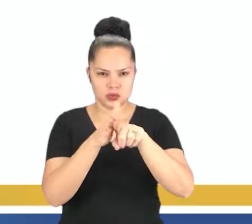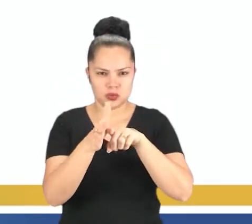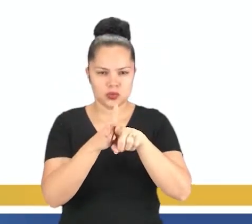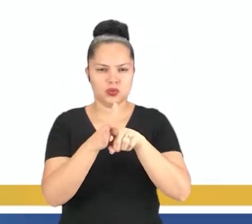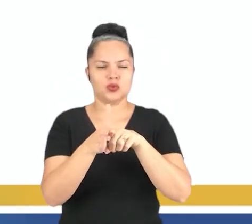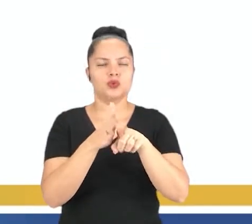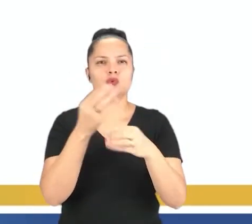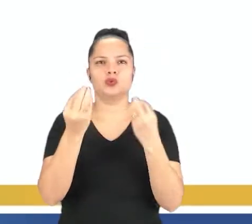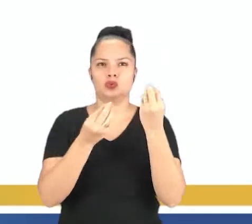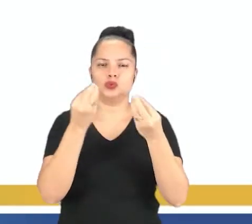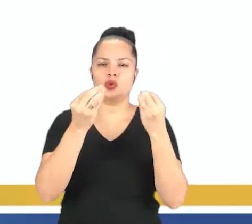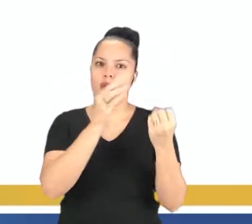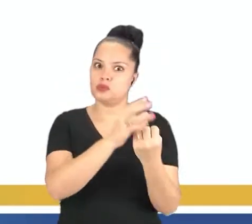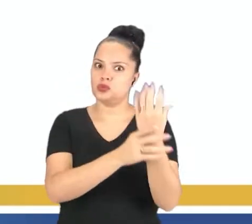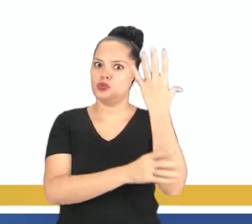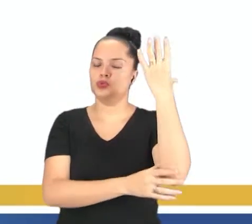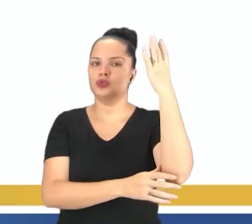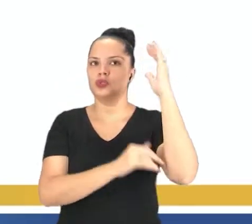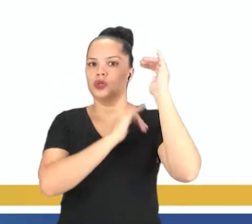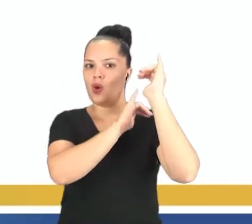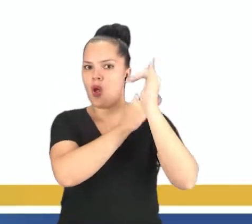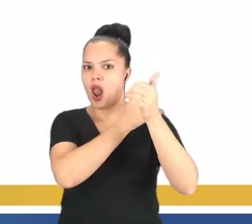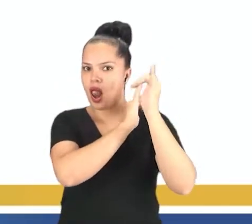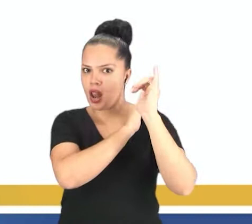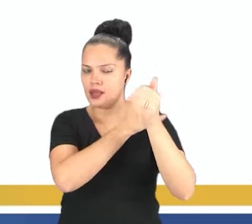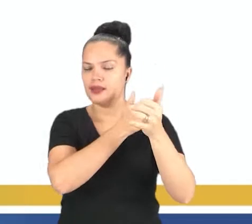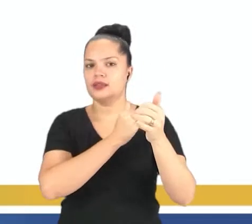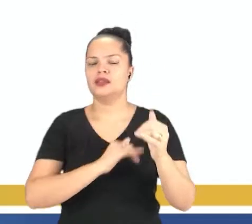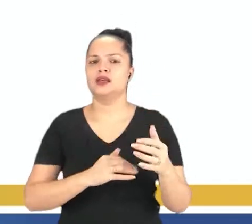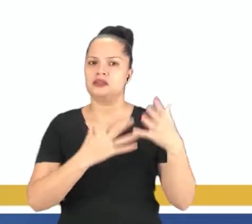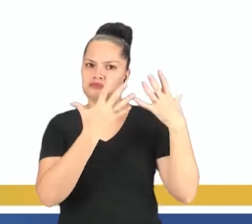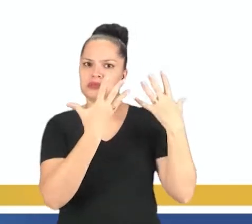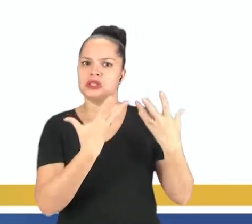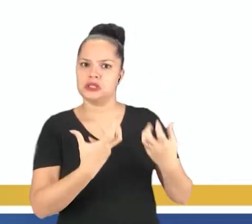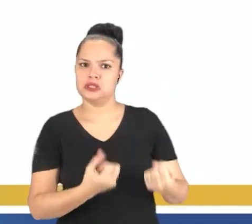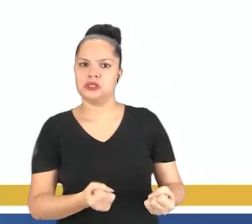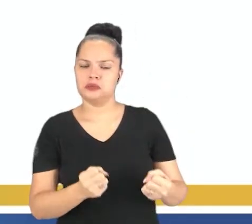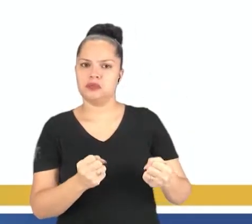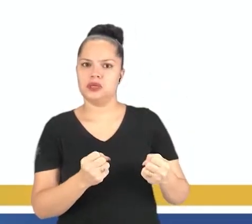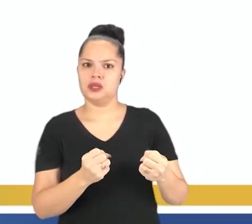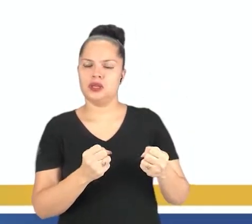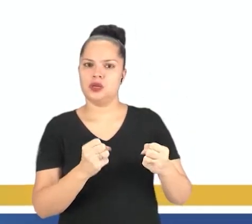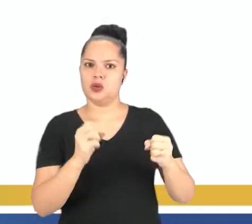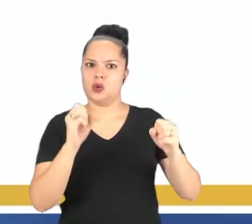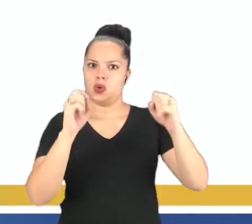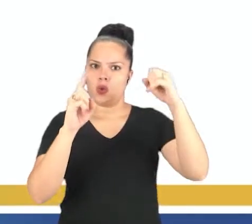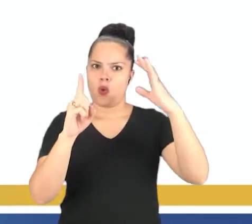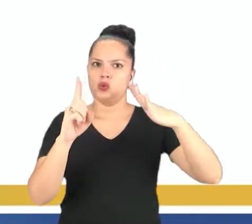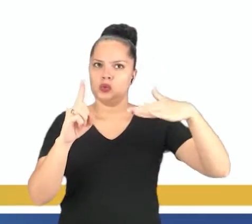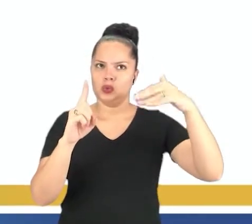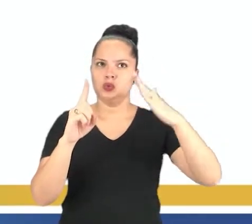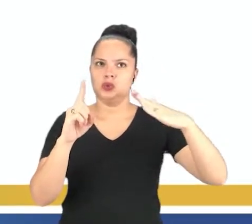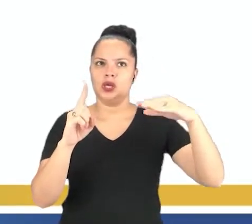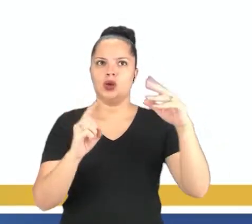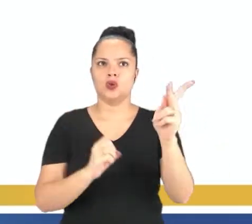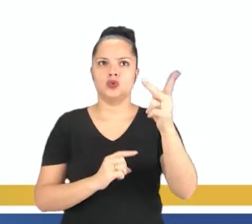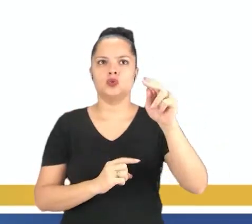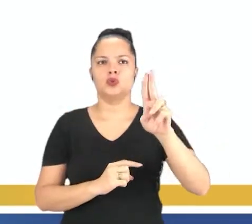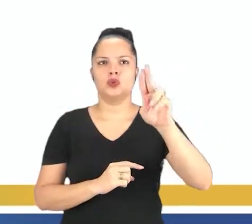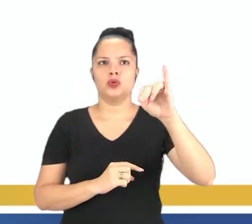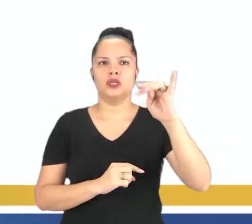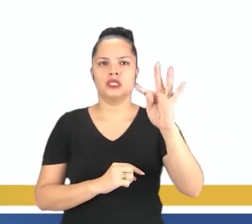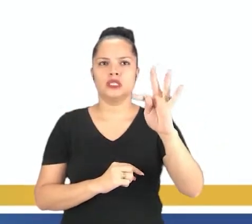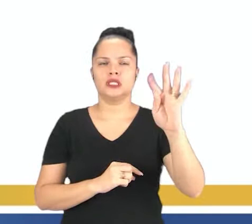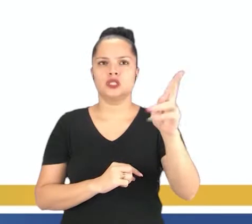né a lenda que usa as teclas receberam uma revelação do Deus huitzilopochtli que